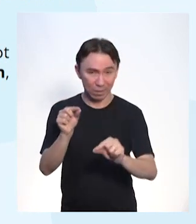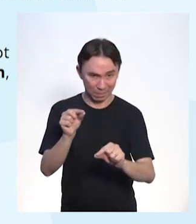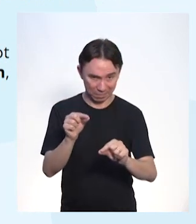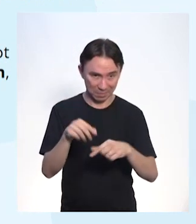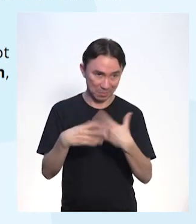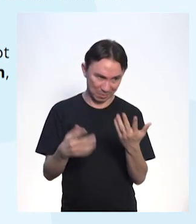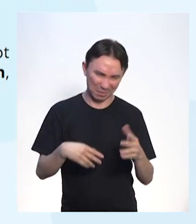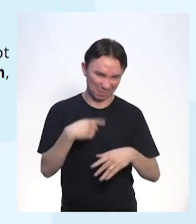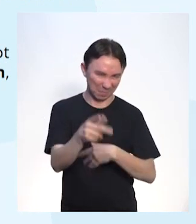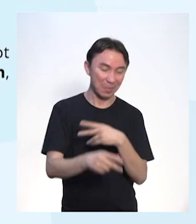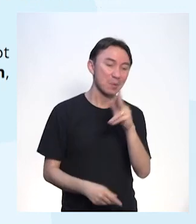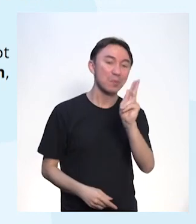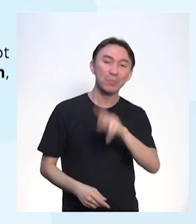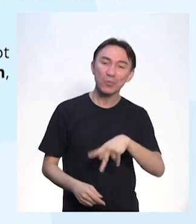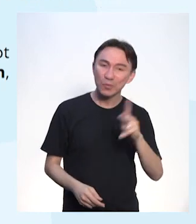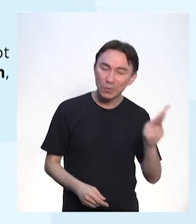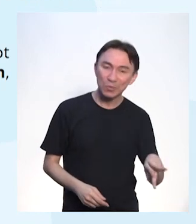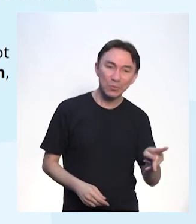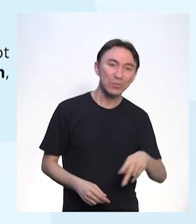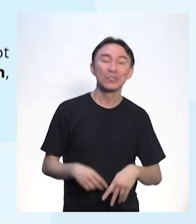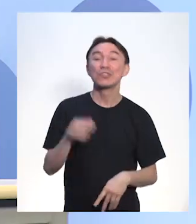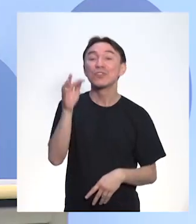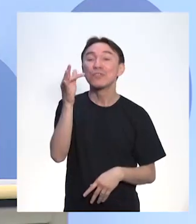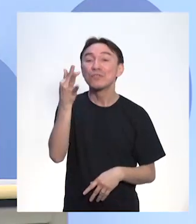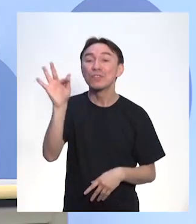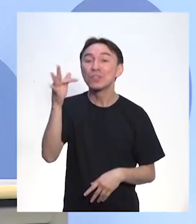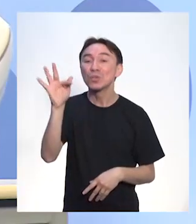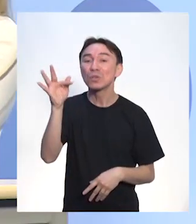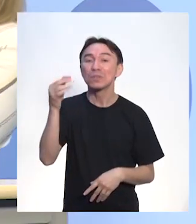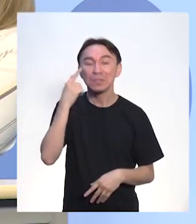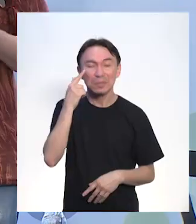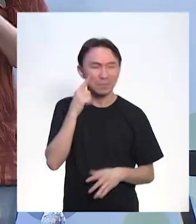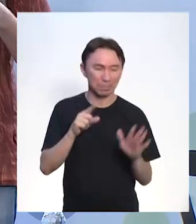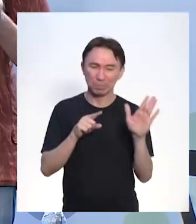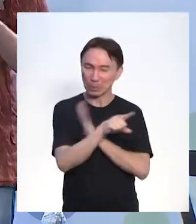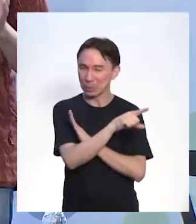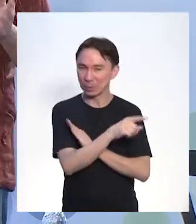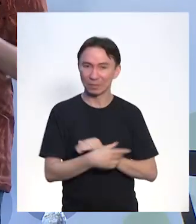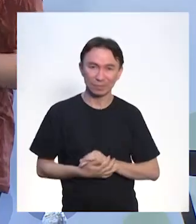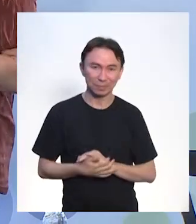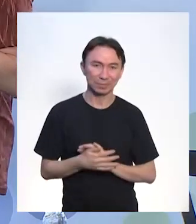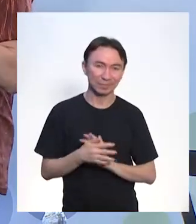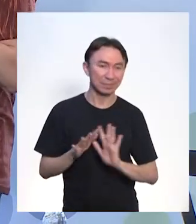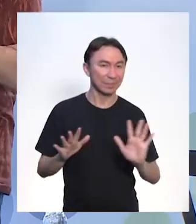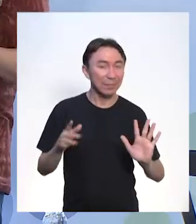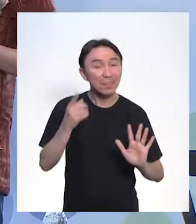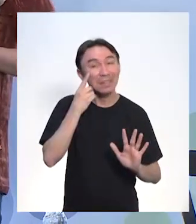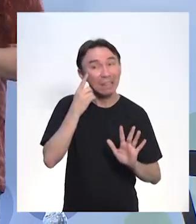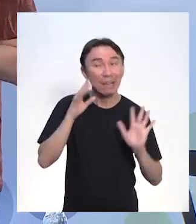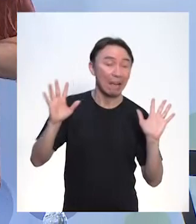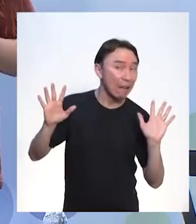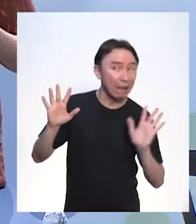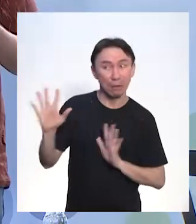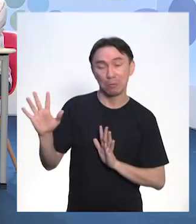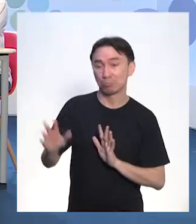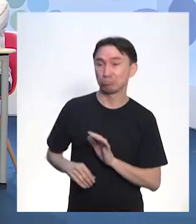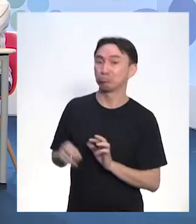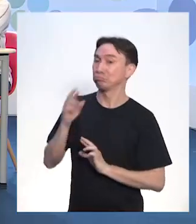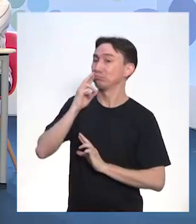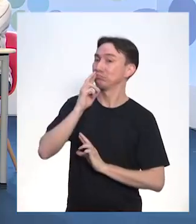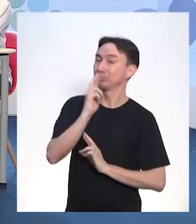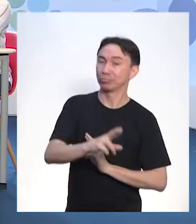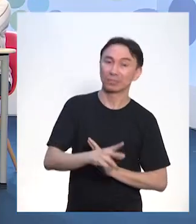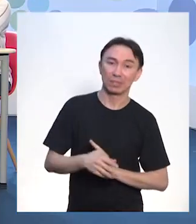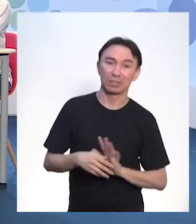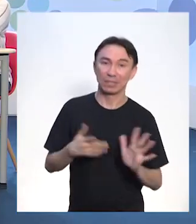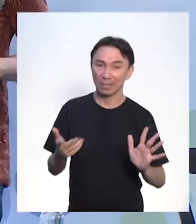Aí depois... Ai, que bonito, jogando pro coleguinha. Mas é lógico, né? O Giba, o Osmar, eles estão aí para isso, né? Assim como eles falam pra